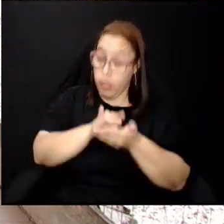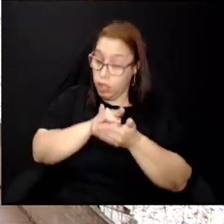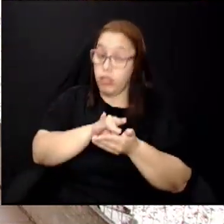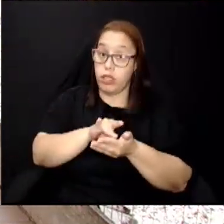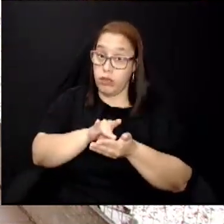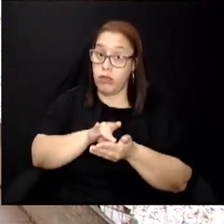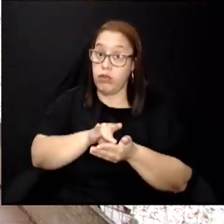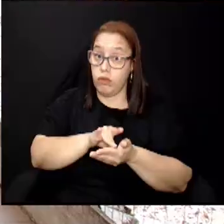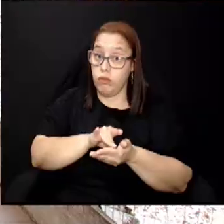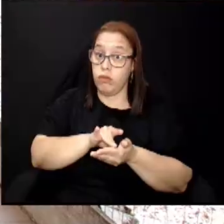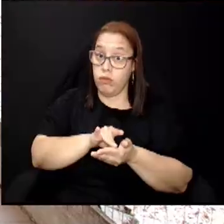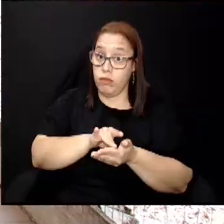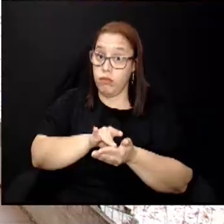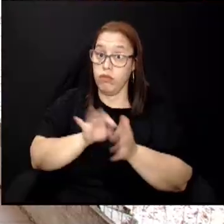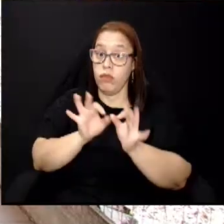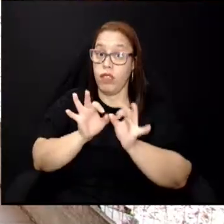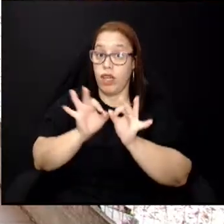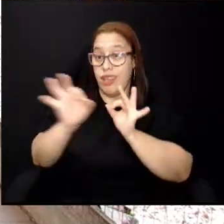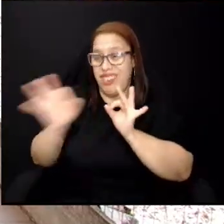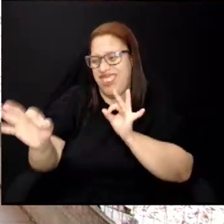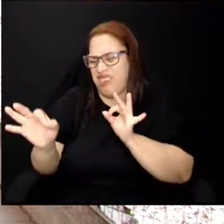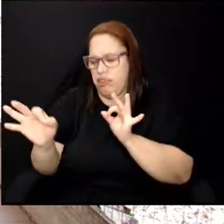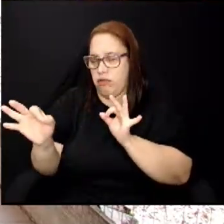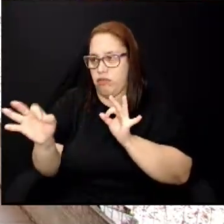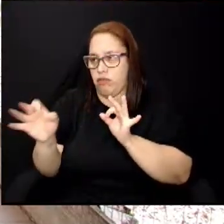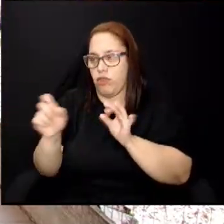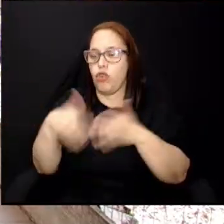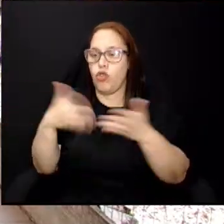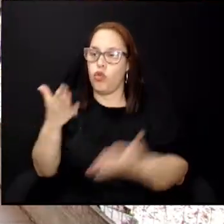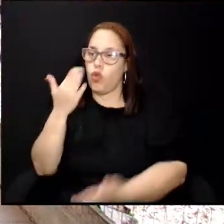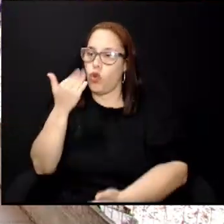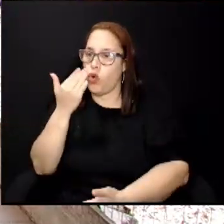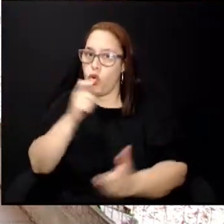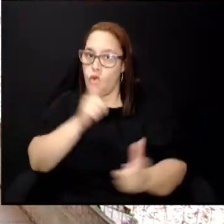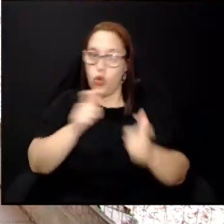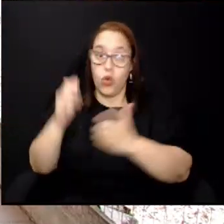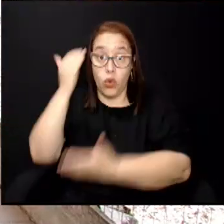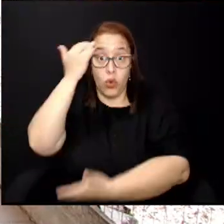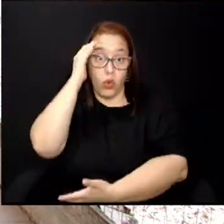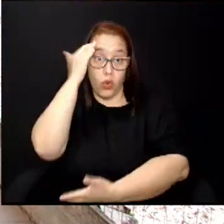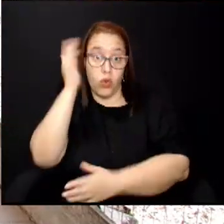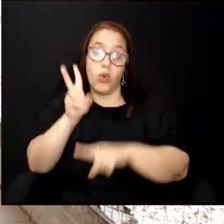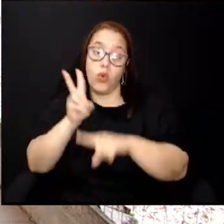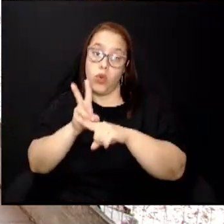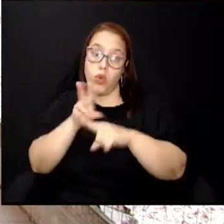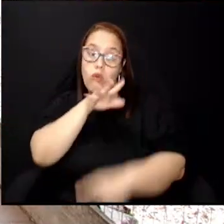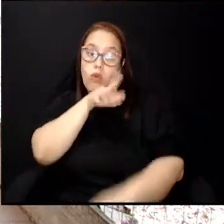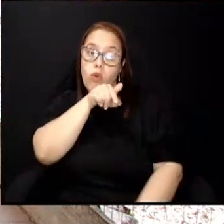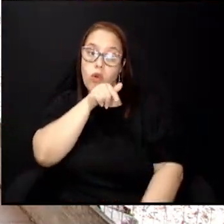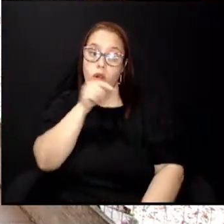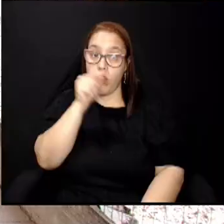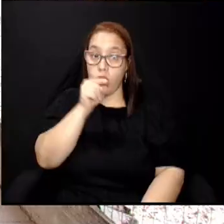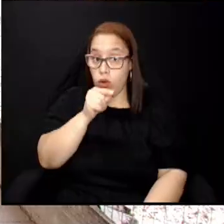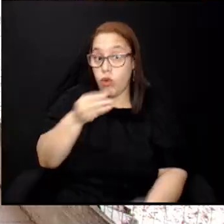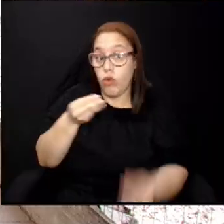é distante para eles, de entender de onde vêm os alimentos, de entender como que a gente cuida do animal desse em casa, que às vezes essas crianças